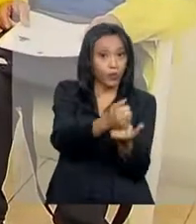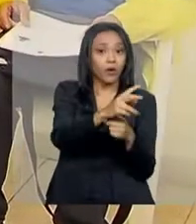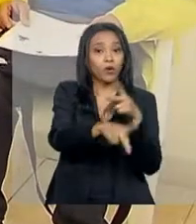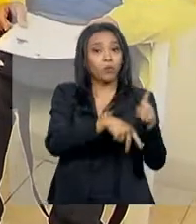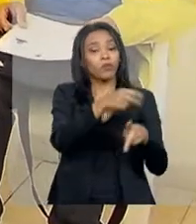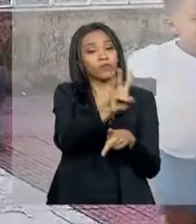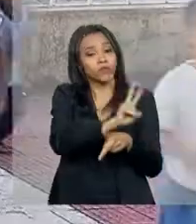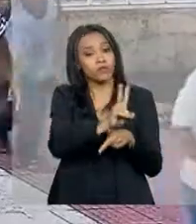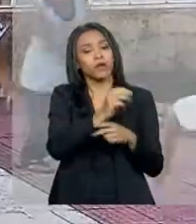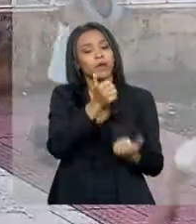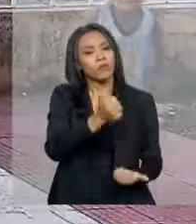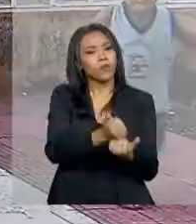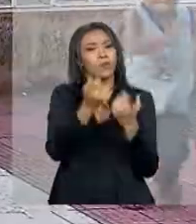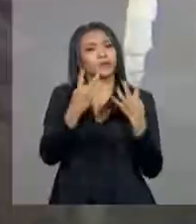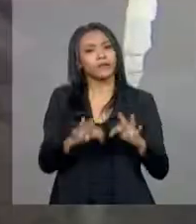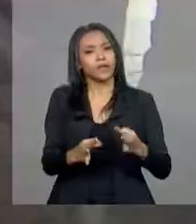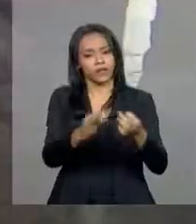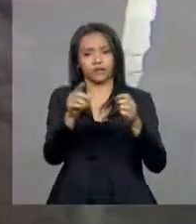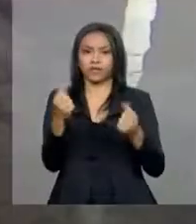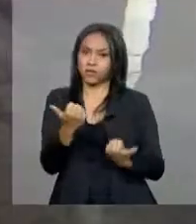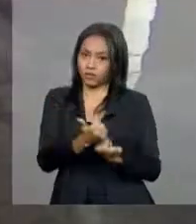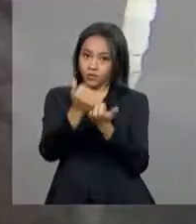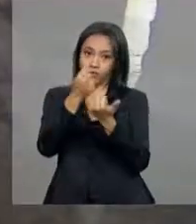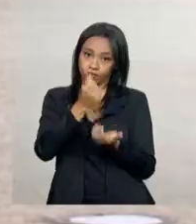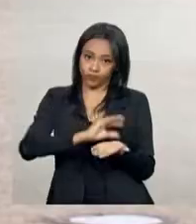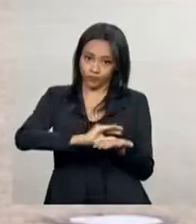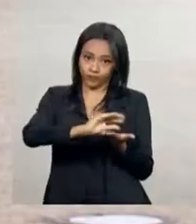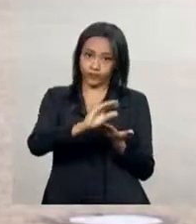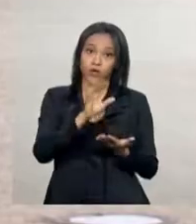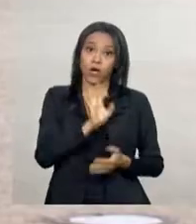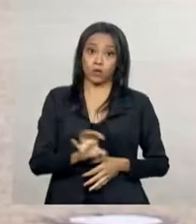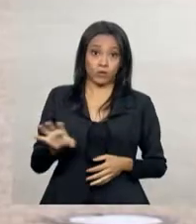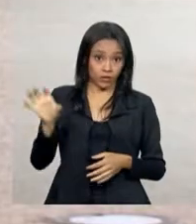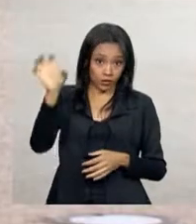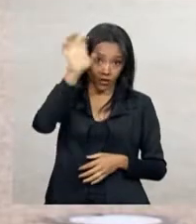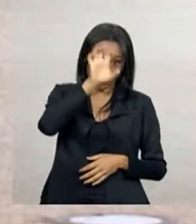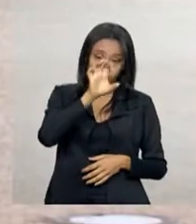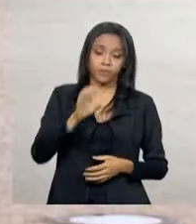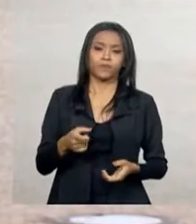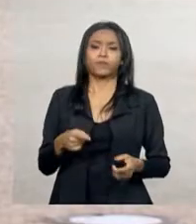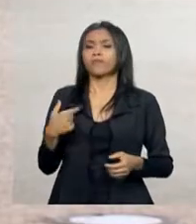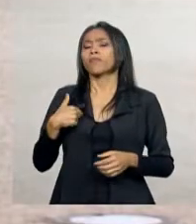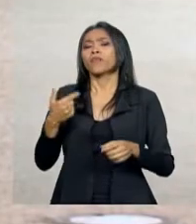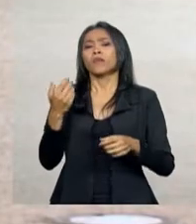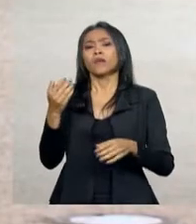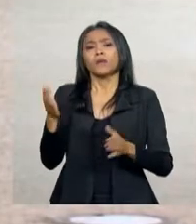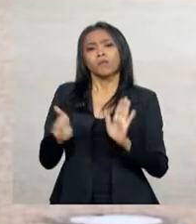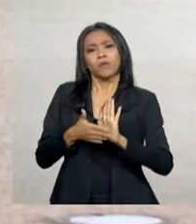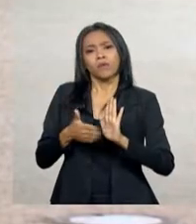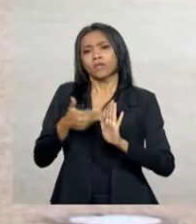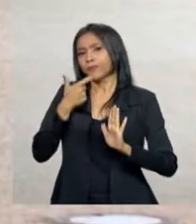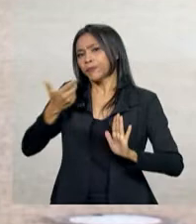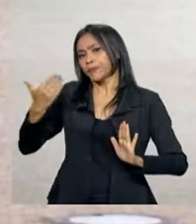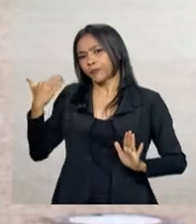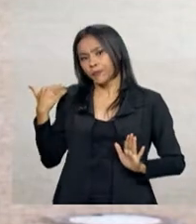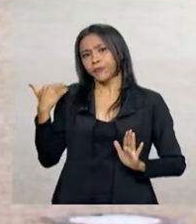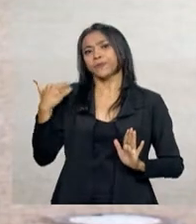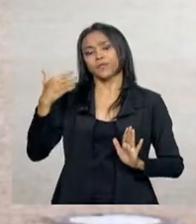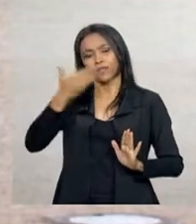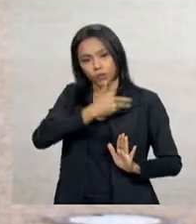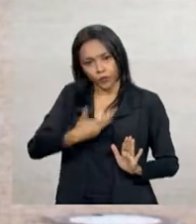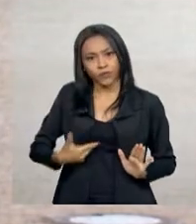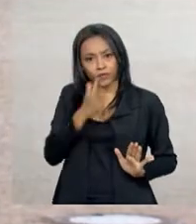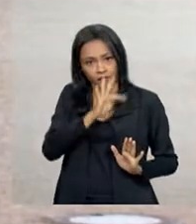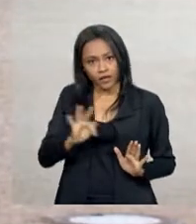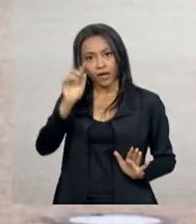dá apoio técnico e financeiro aos estados. Entre as medidas mais recentes tomadas pelo governo está a criação